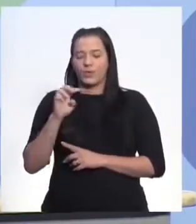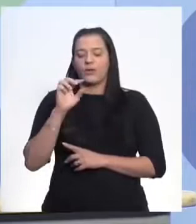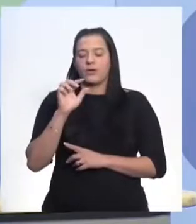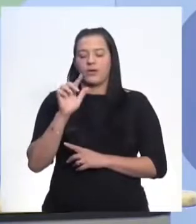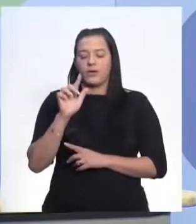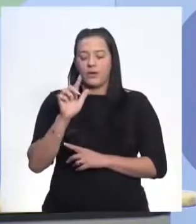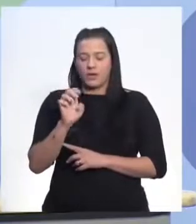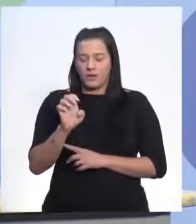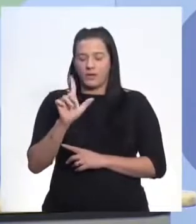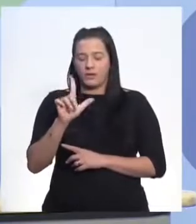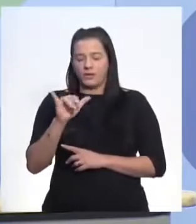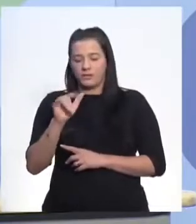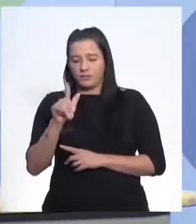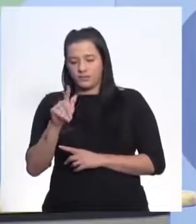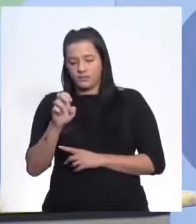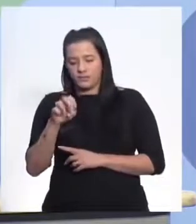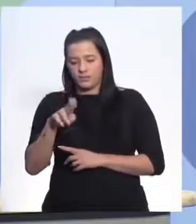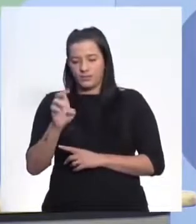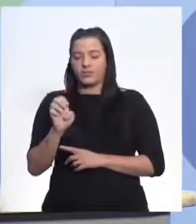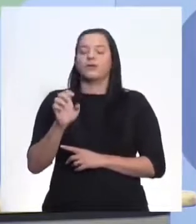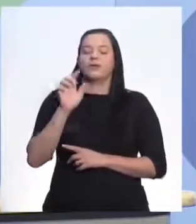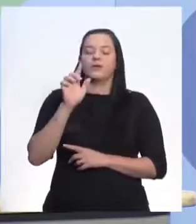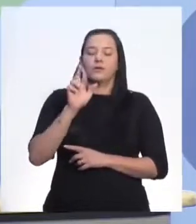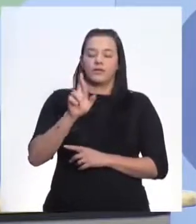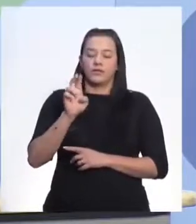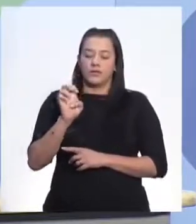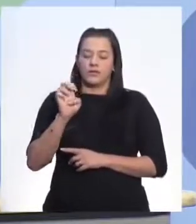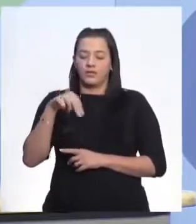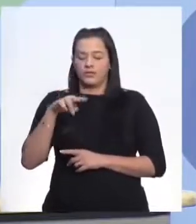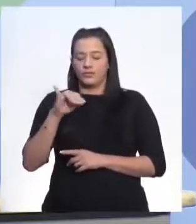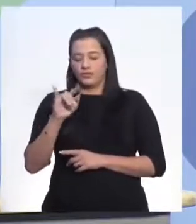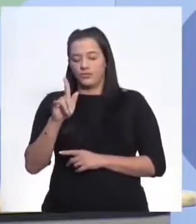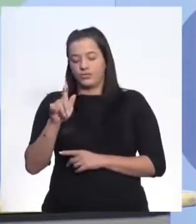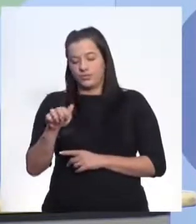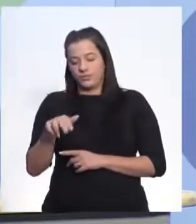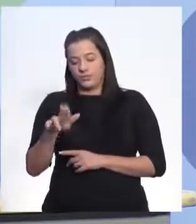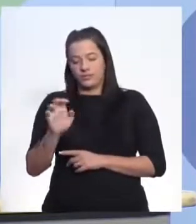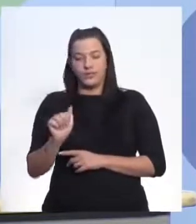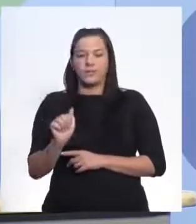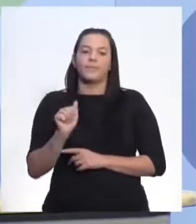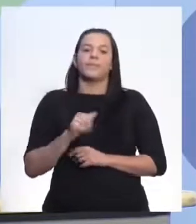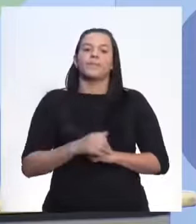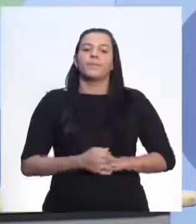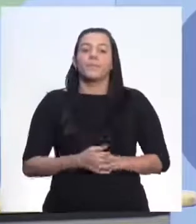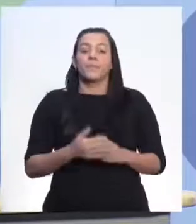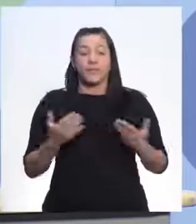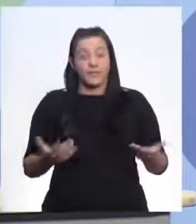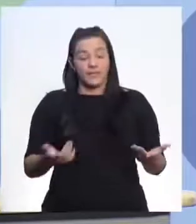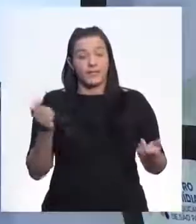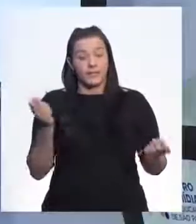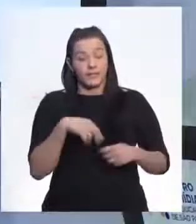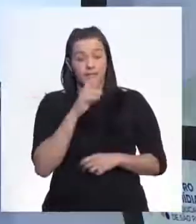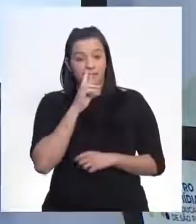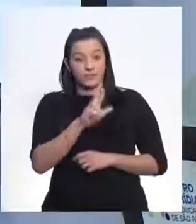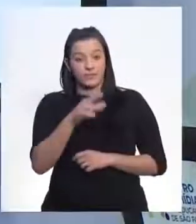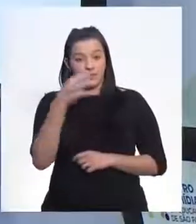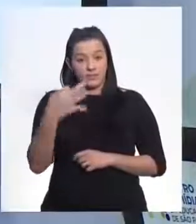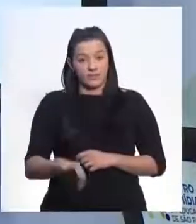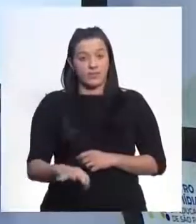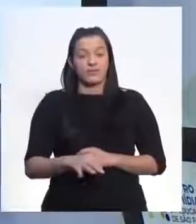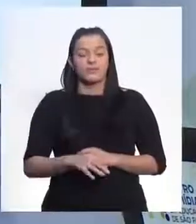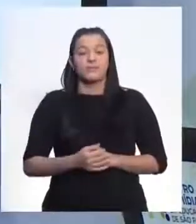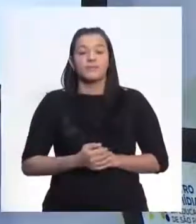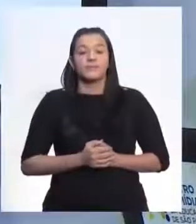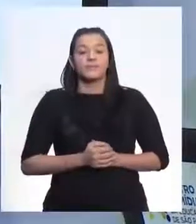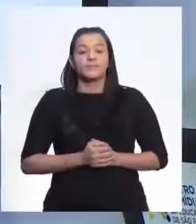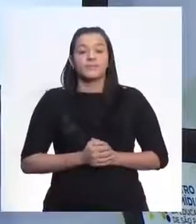Maurício e Nilson. Ah, e Regina também. E aí, professora Inês, dá esse valor, 7.920? Vamos lá, pessoal. Tem alguns